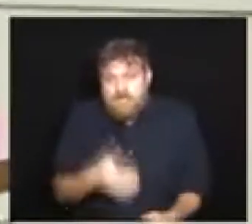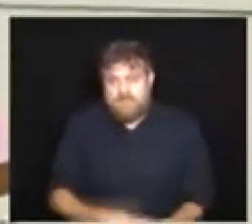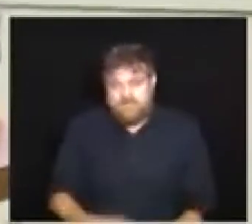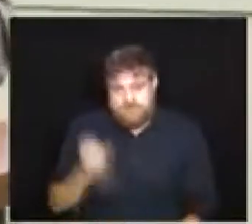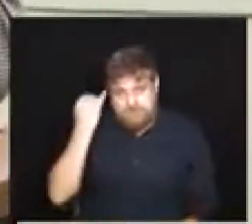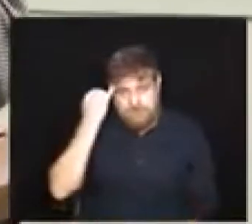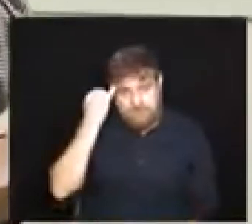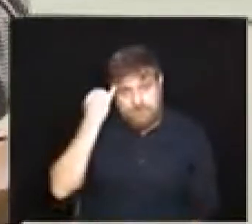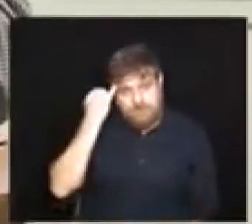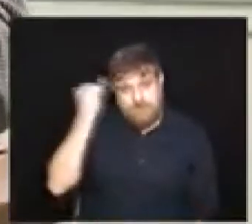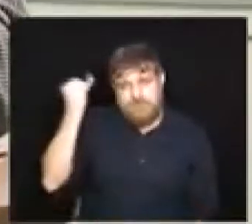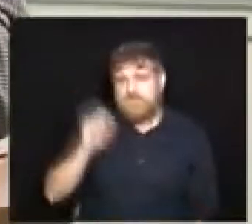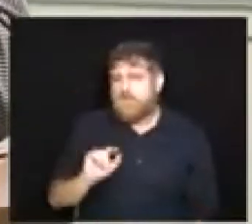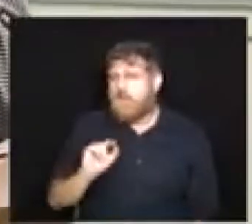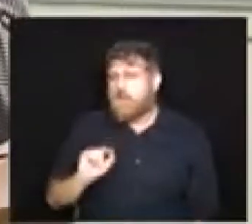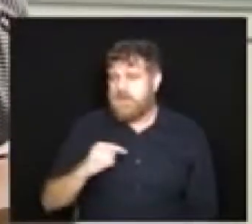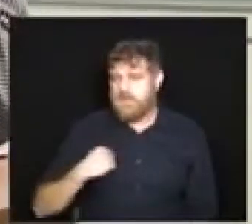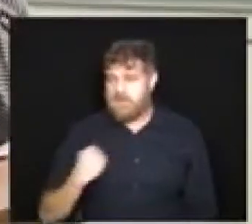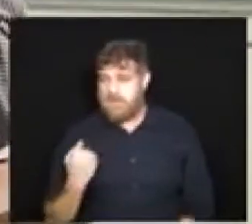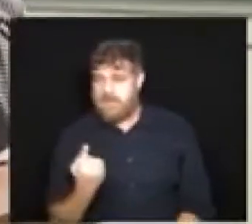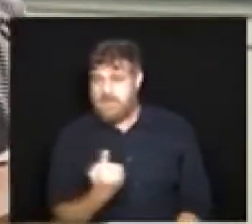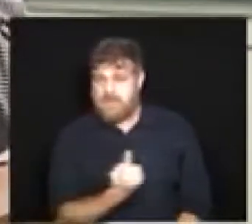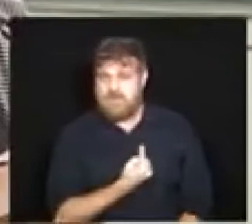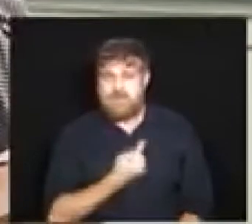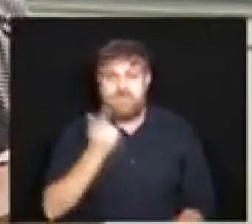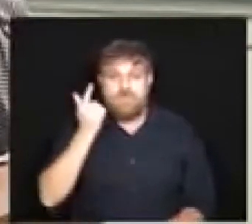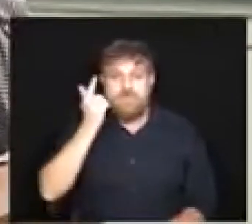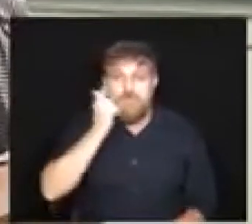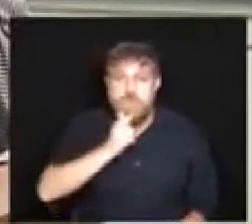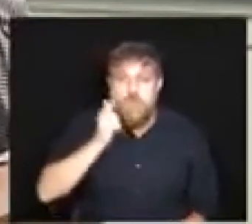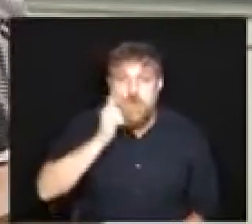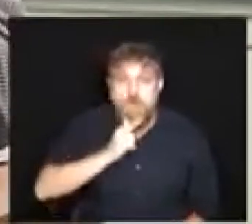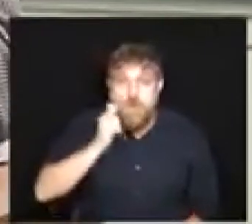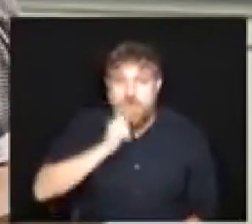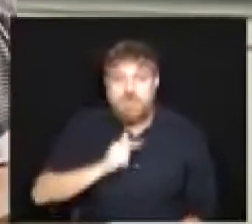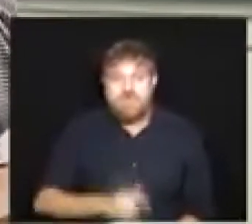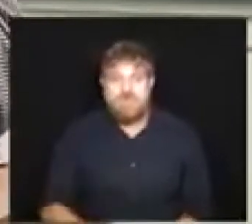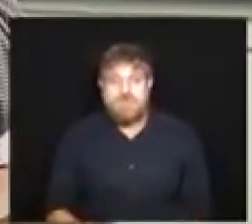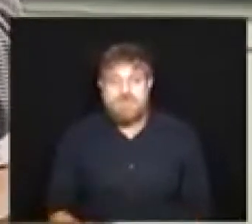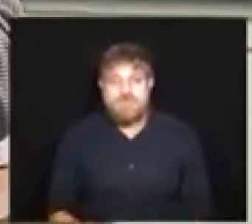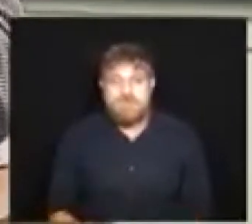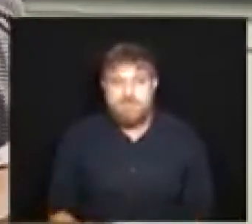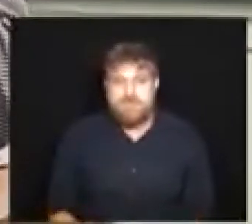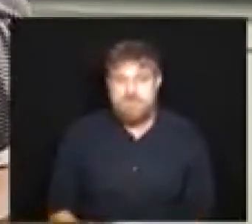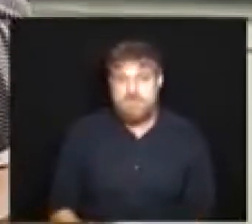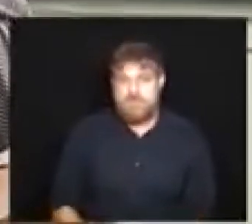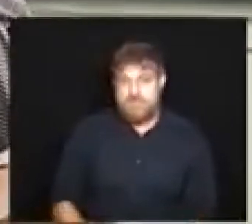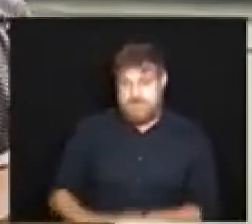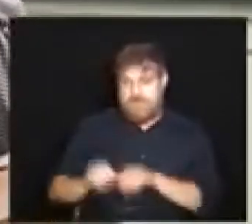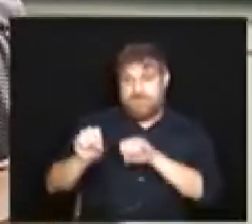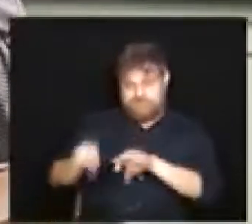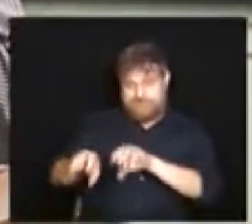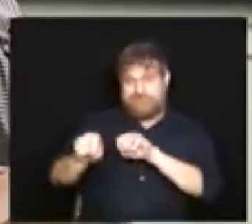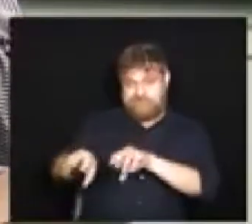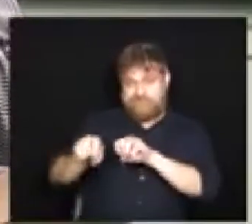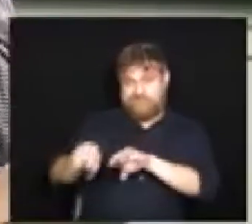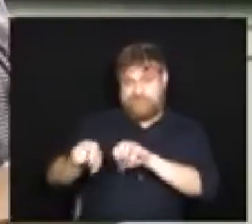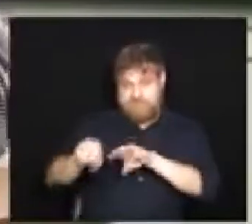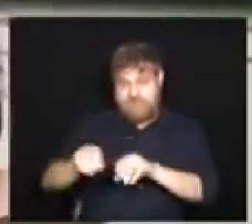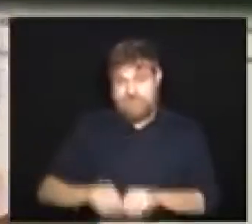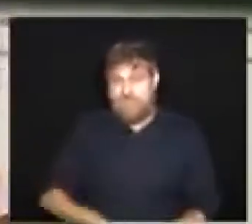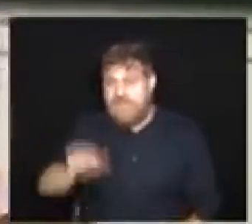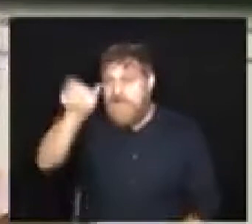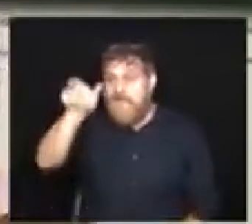ideia é que a gente possa, através desse ensino à distância, vamos chamar assim, essa